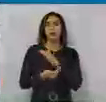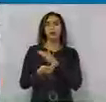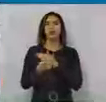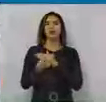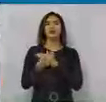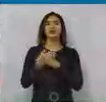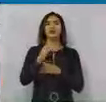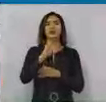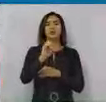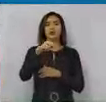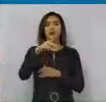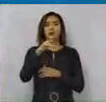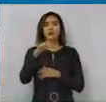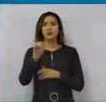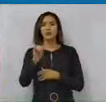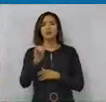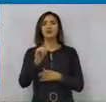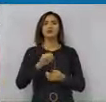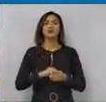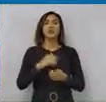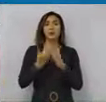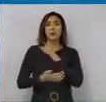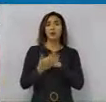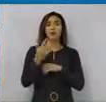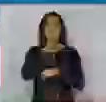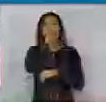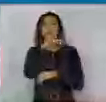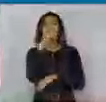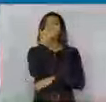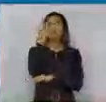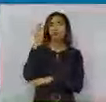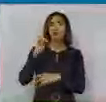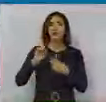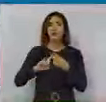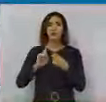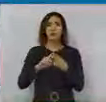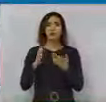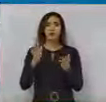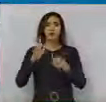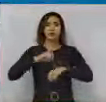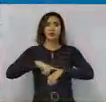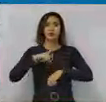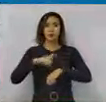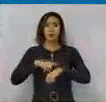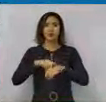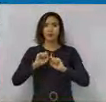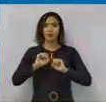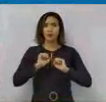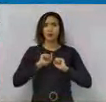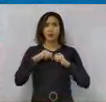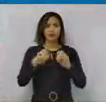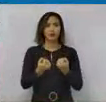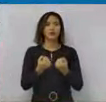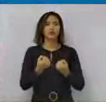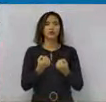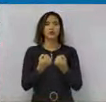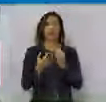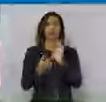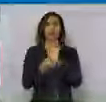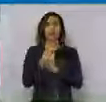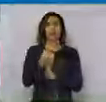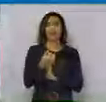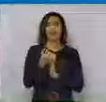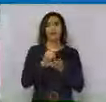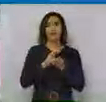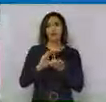e autorização de manejo de fauna emitidos e, nesse momento, suspensos por ausência de financiamento, algo que deve